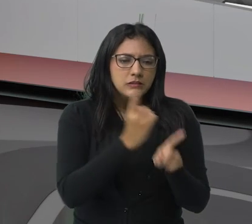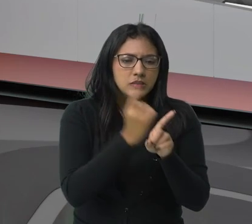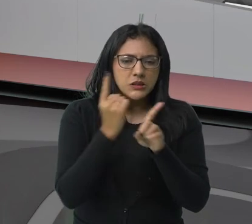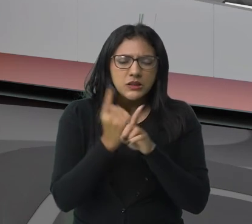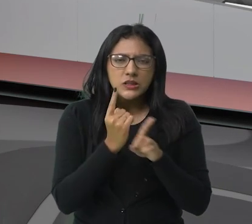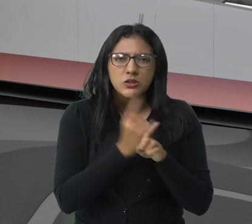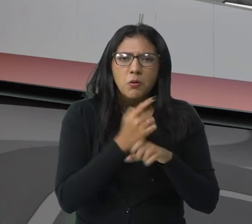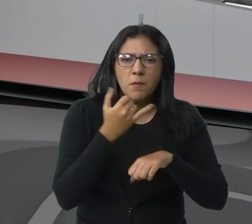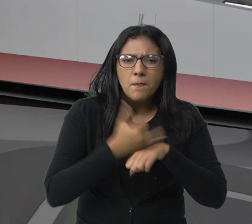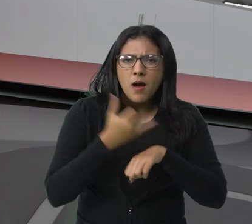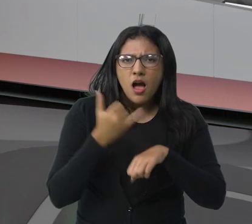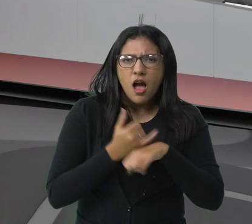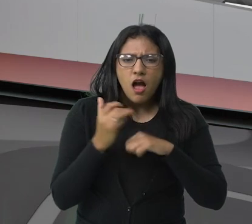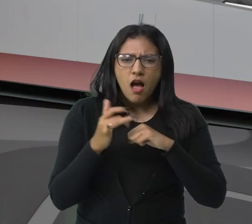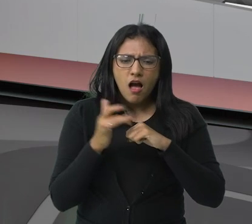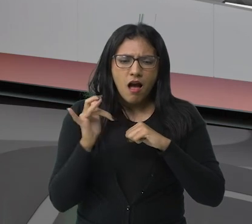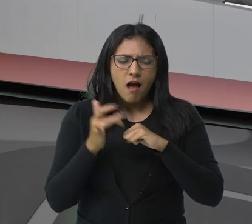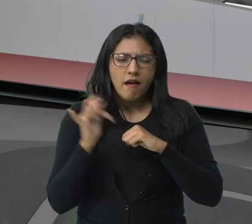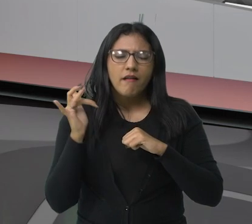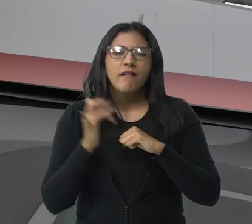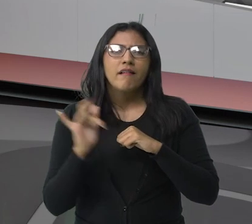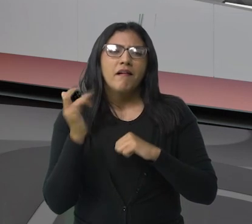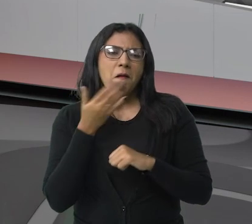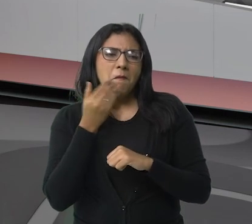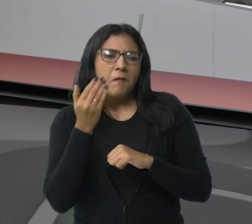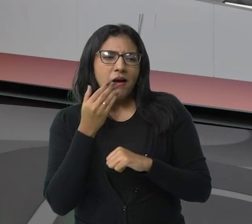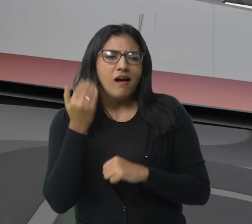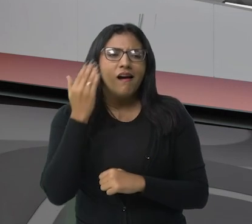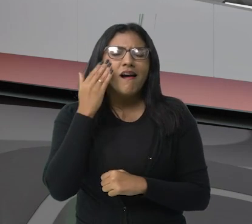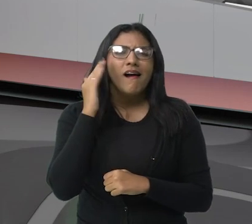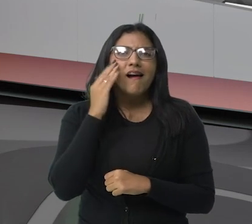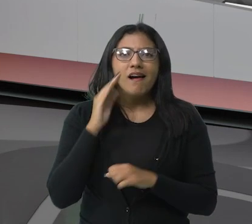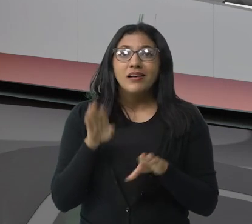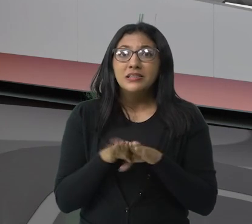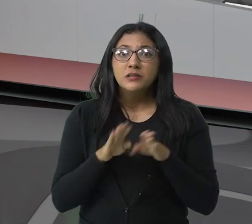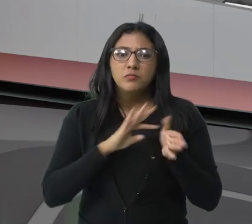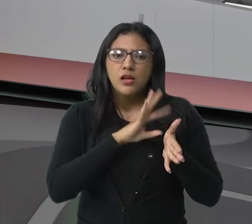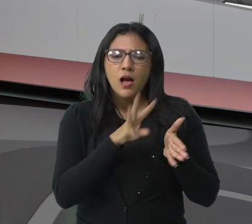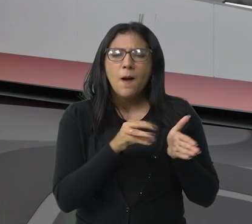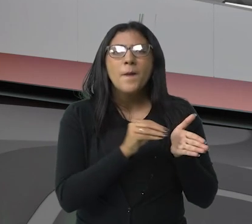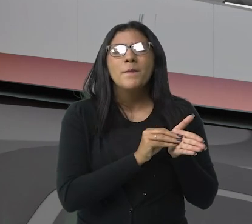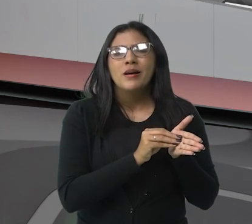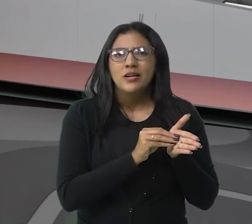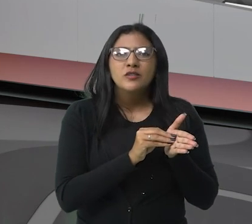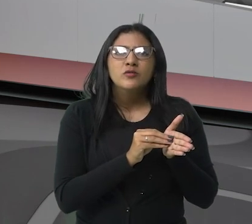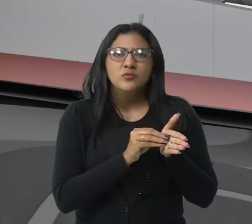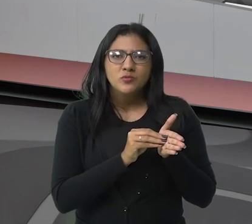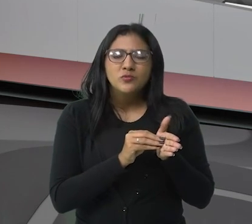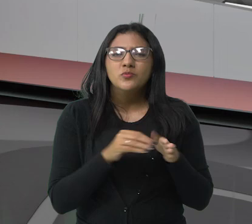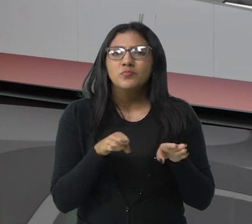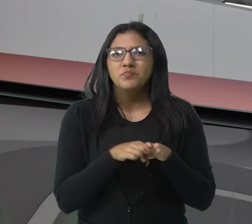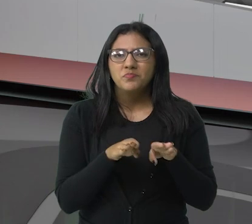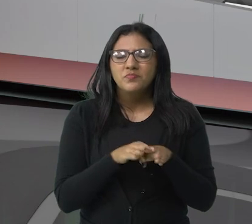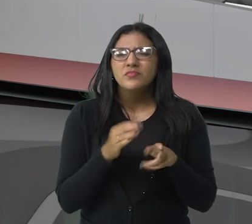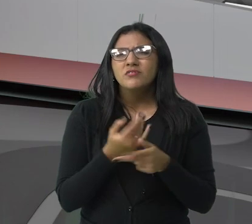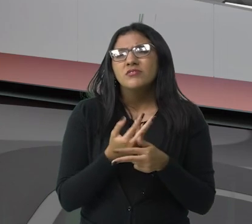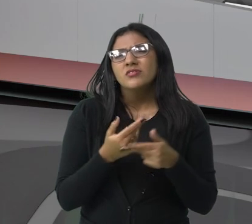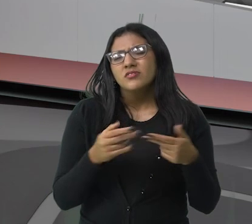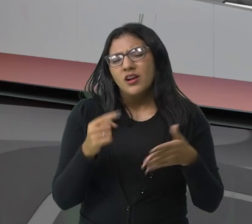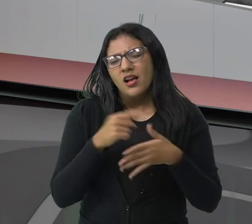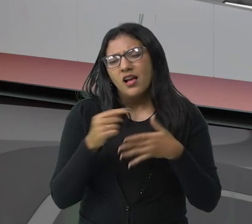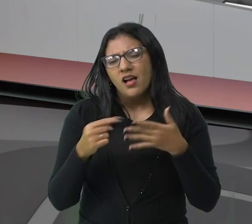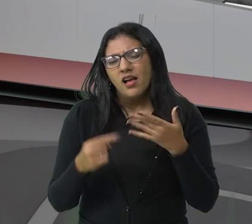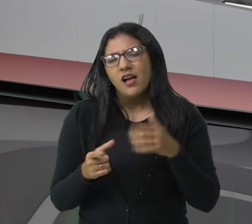preciosos. Posteriormente, eles começam também a vir para a região da Amazônia com a exploração das drogas do sertão, né,